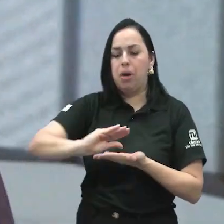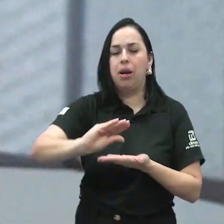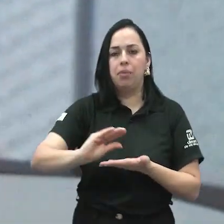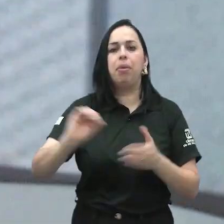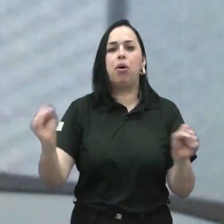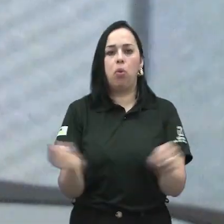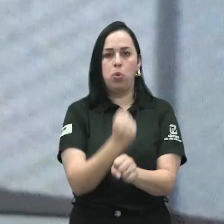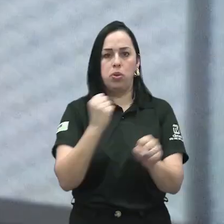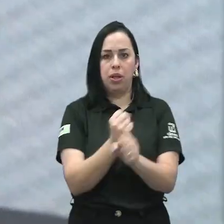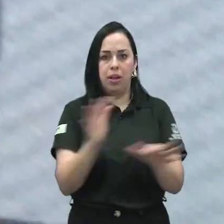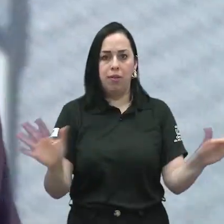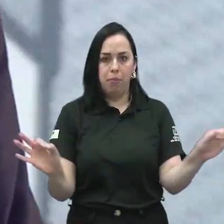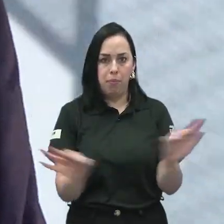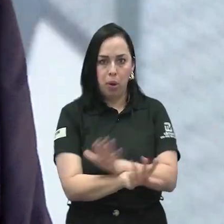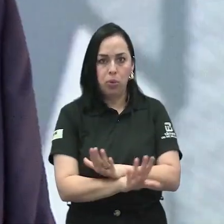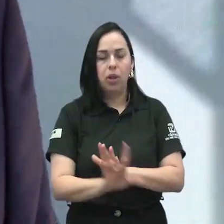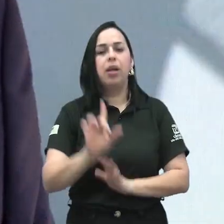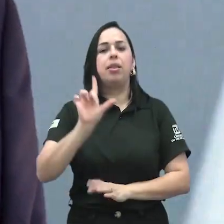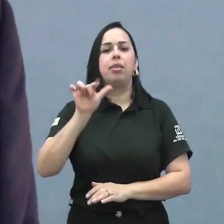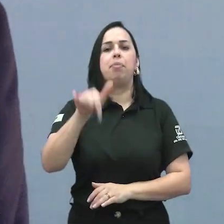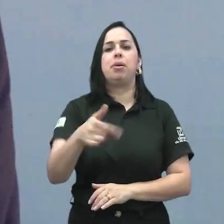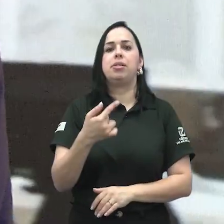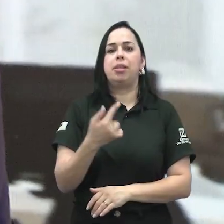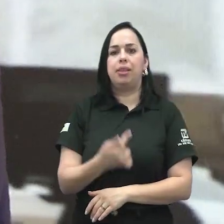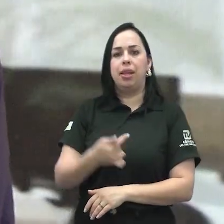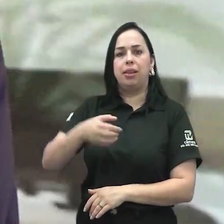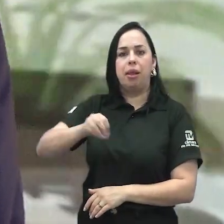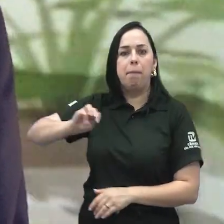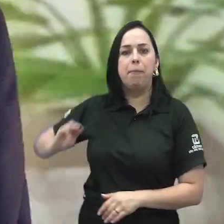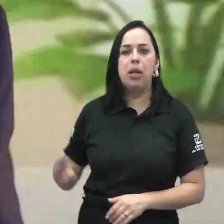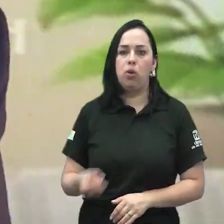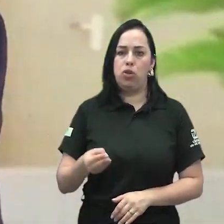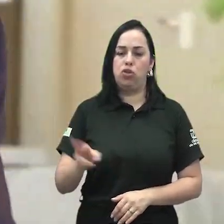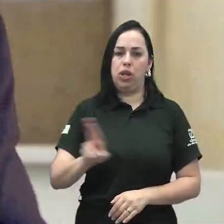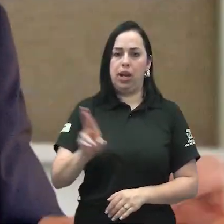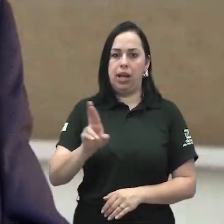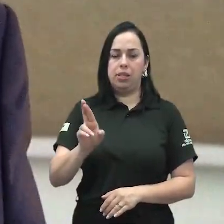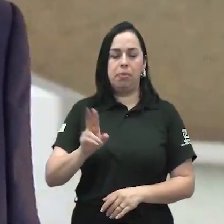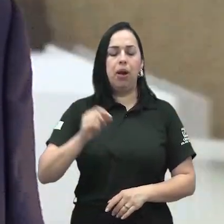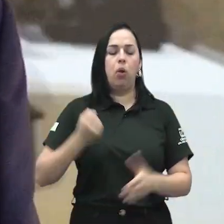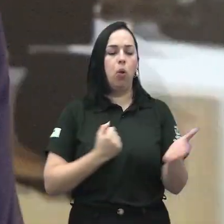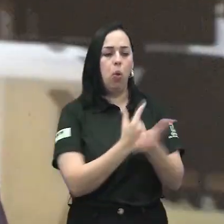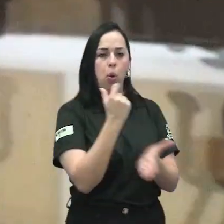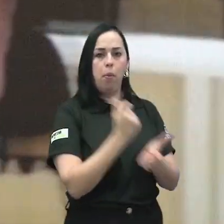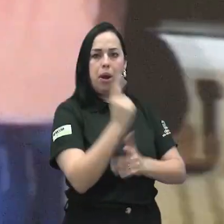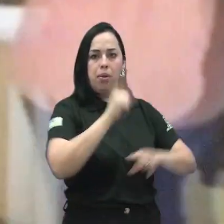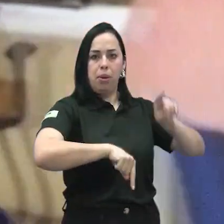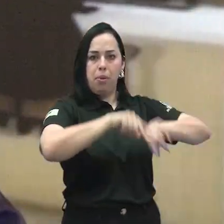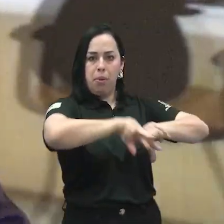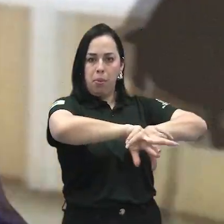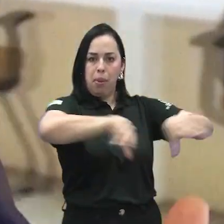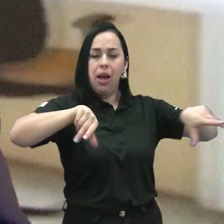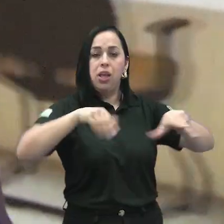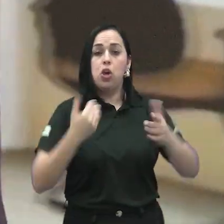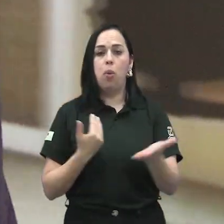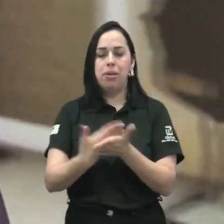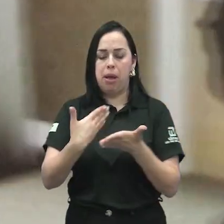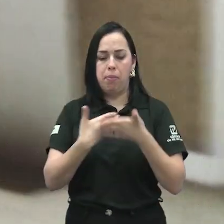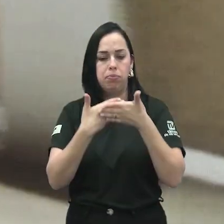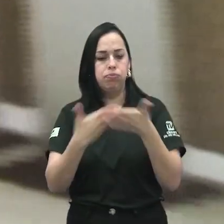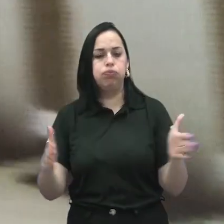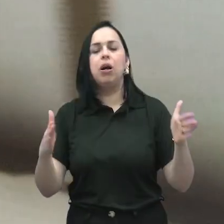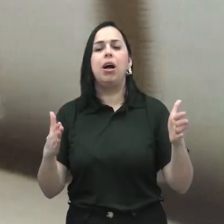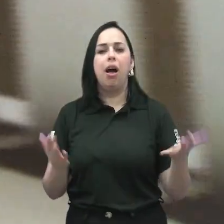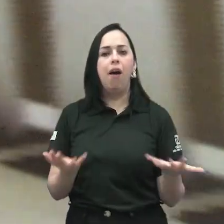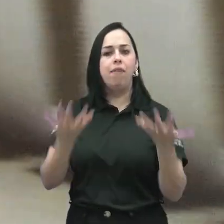obra e depois na segunda fase mais 70 milhões de reais a compra de equipamentos para a gente poder equipar a maternidade e poder abrir as portas e atender